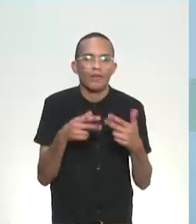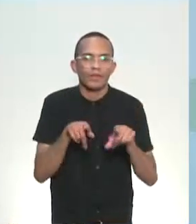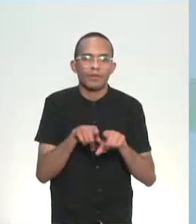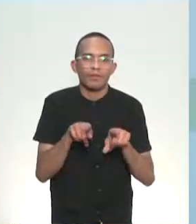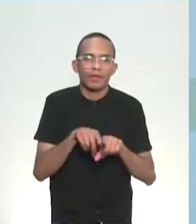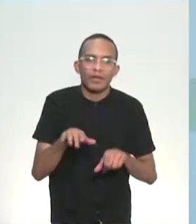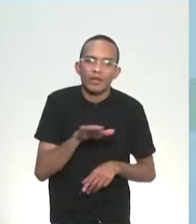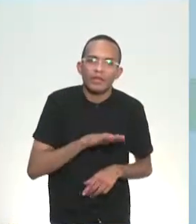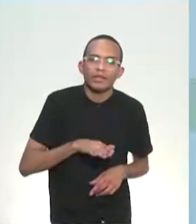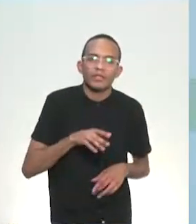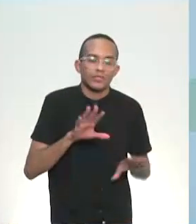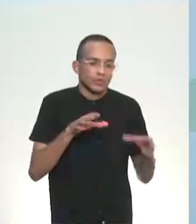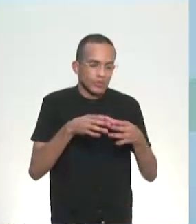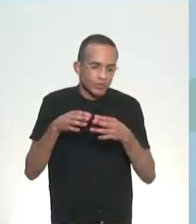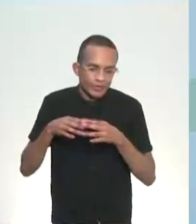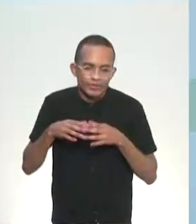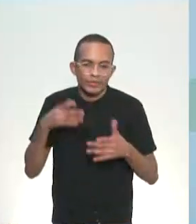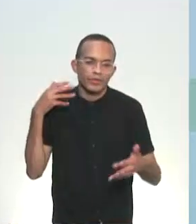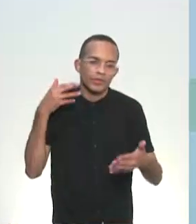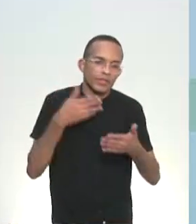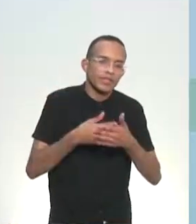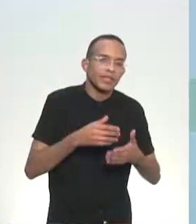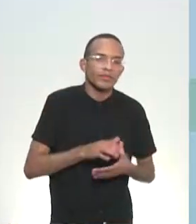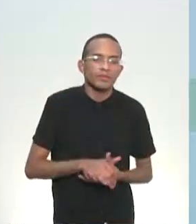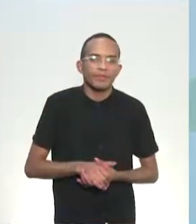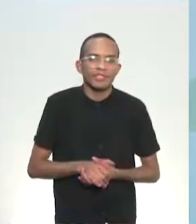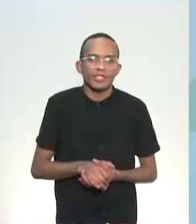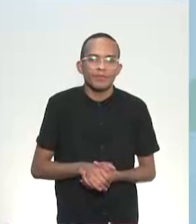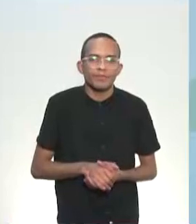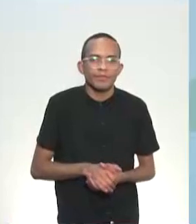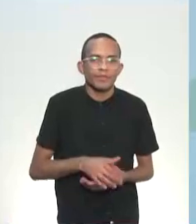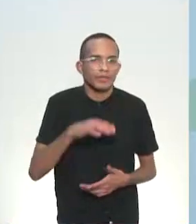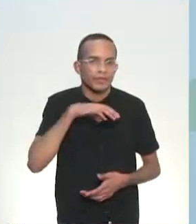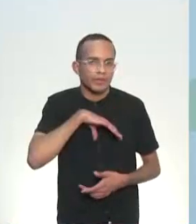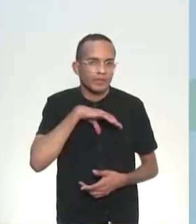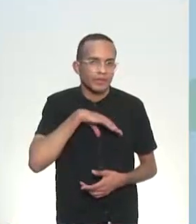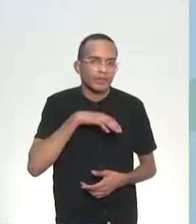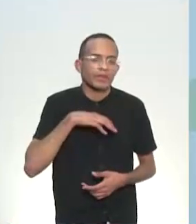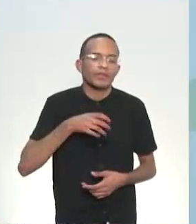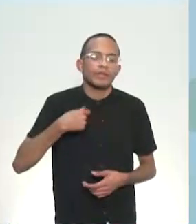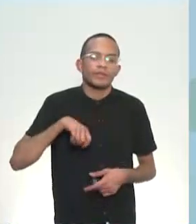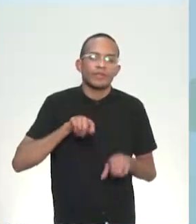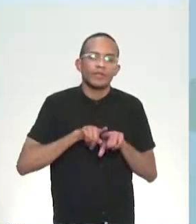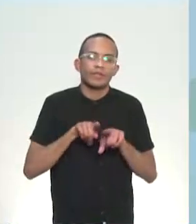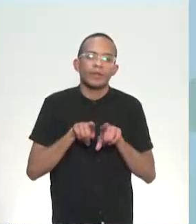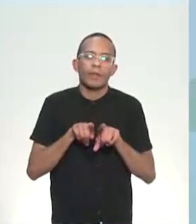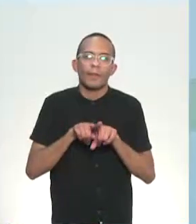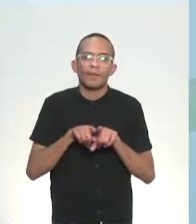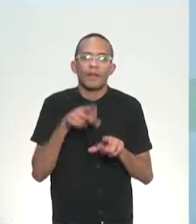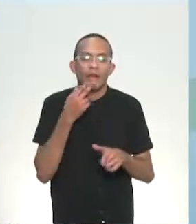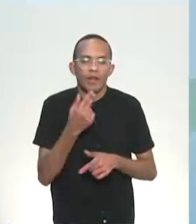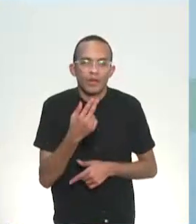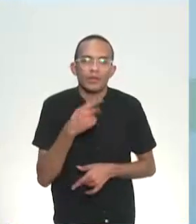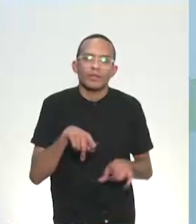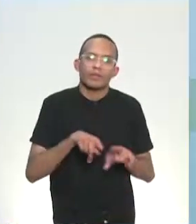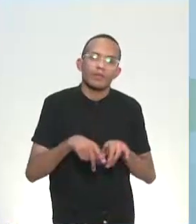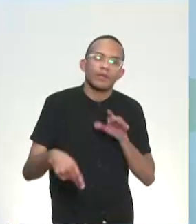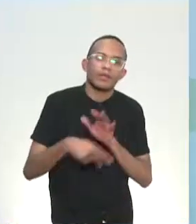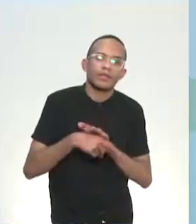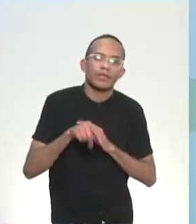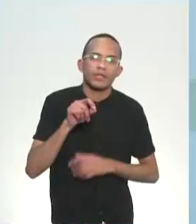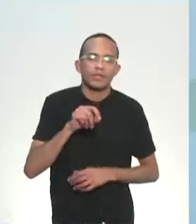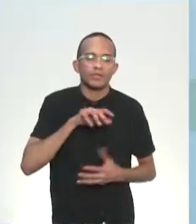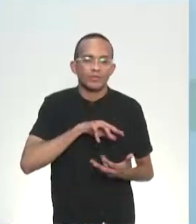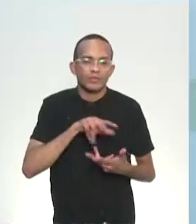das próprias colônias que vieram aqui, principalmente Portugal e Espanha. Então, as línguas latinas aí conhecidas, né, aqui, né,